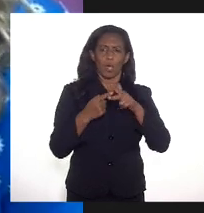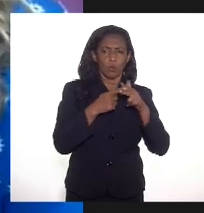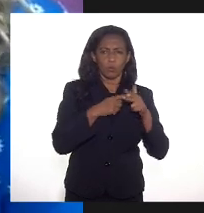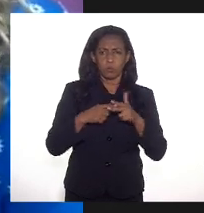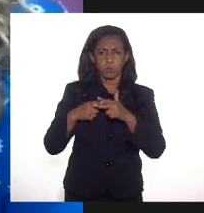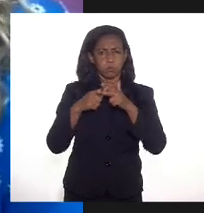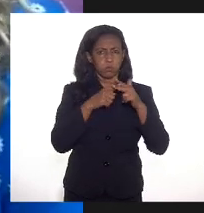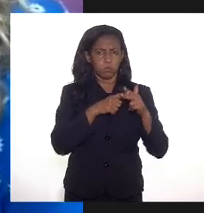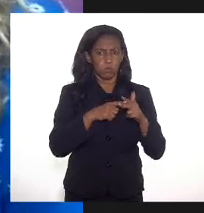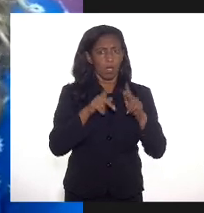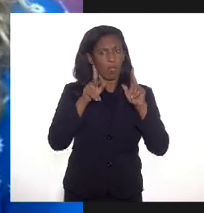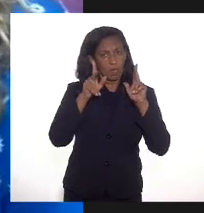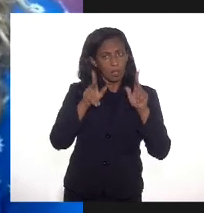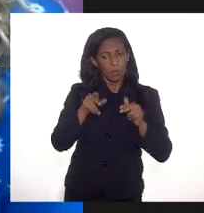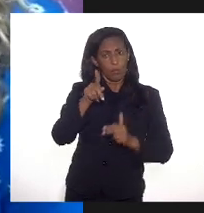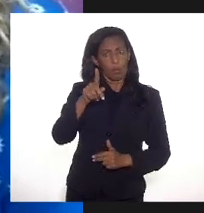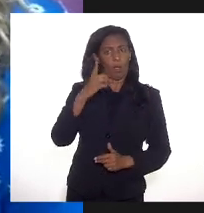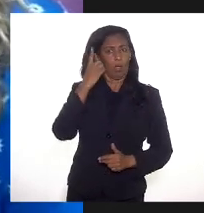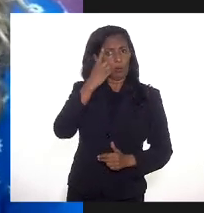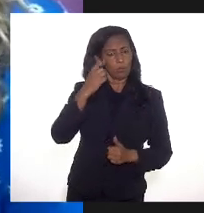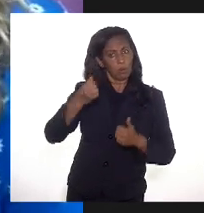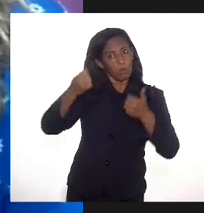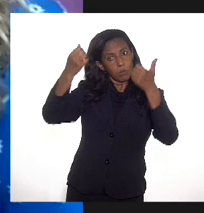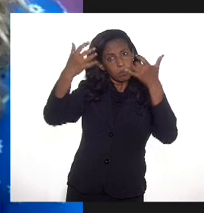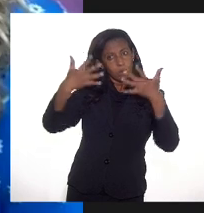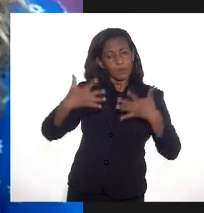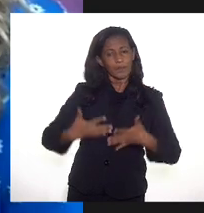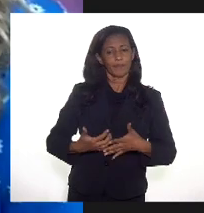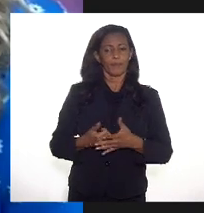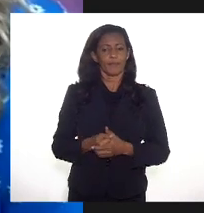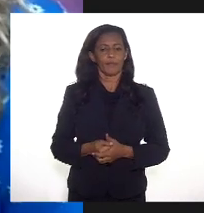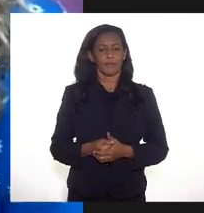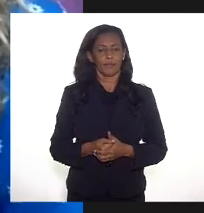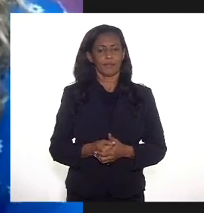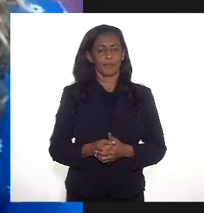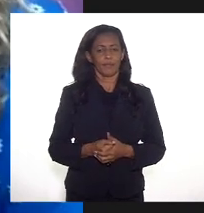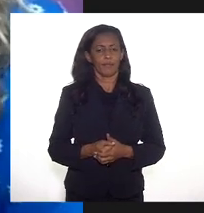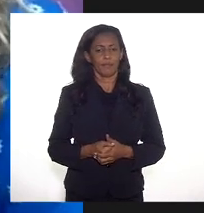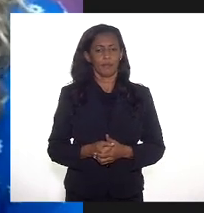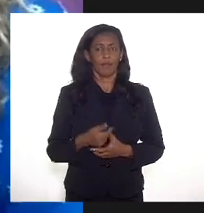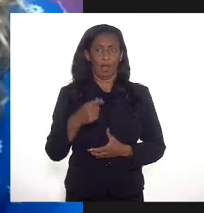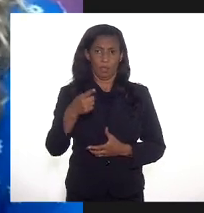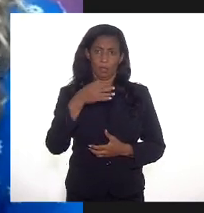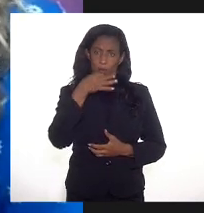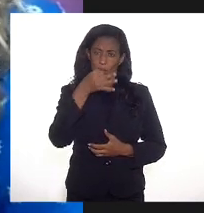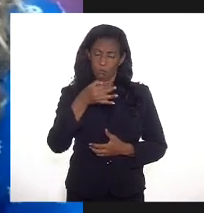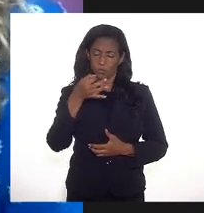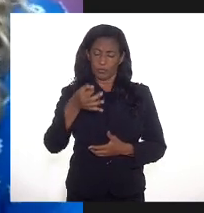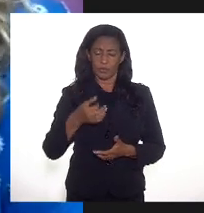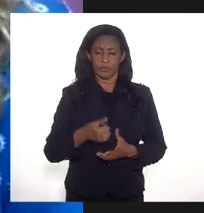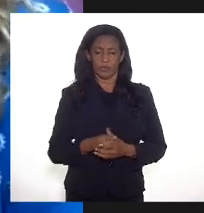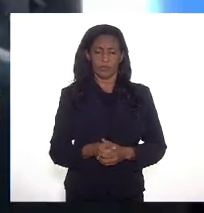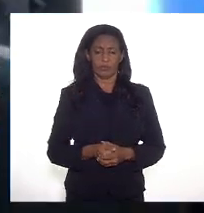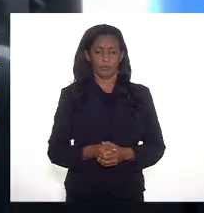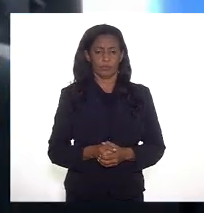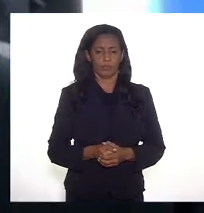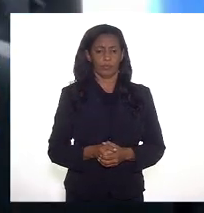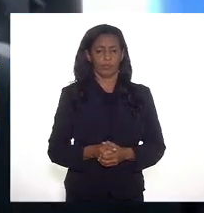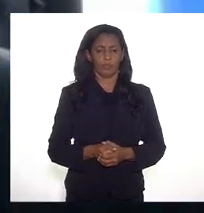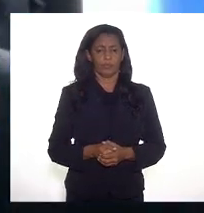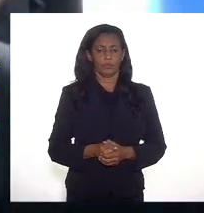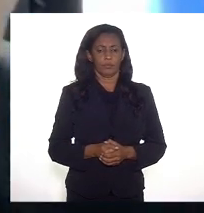forma que o deputado Márcio Pacheco está até sugerindo aqui. Com emenda com